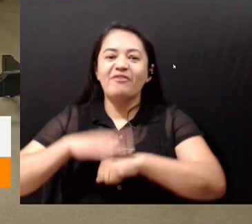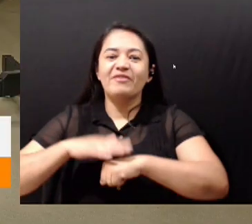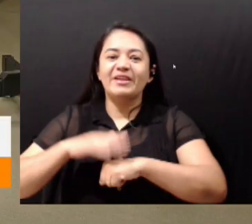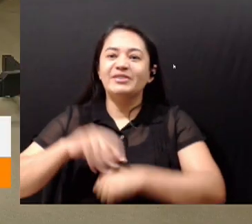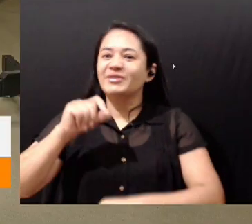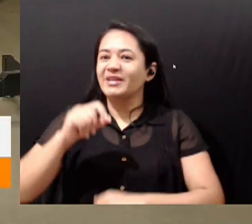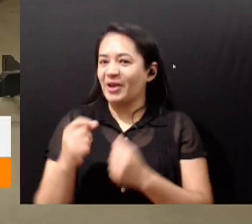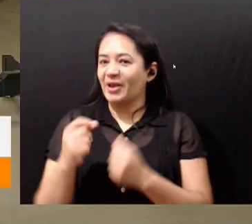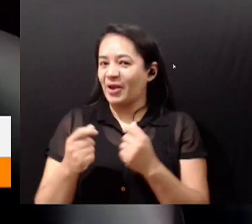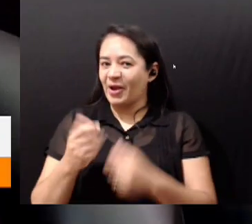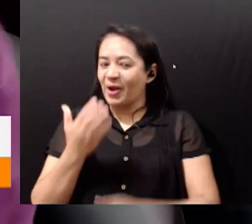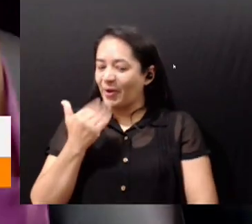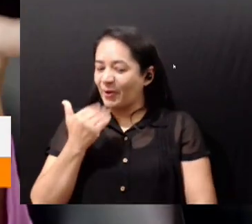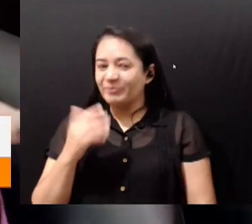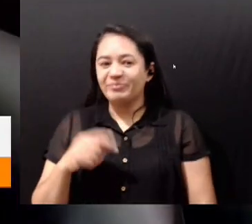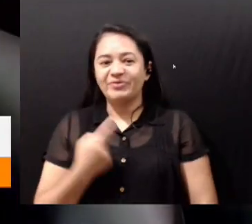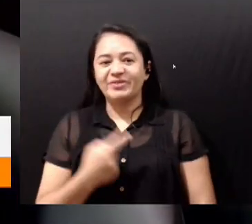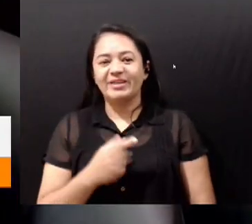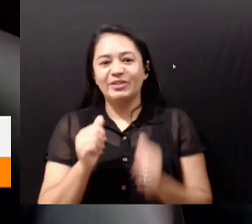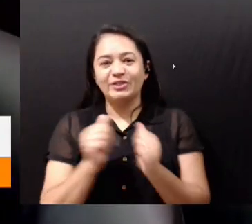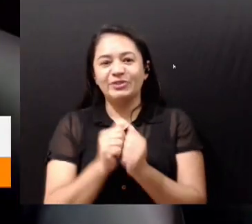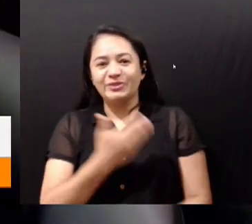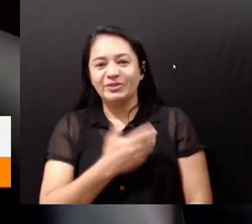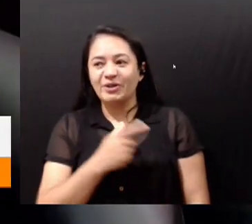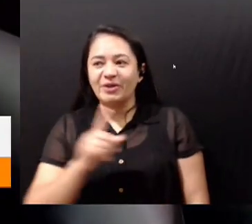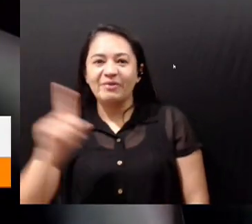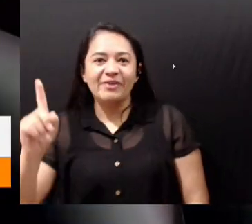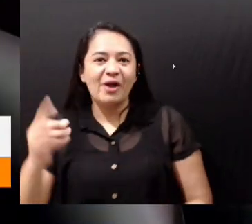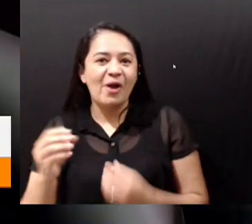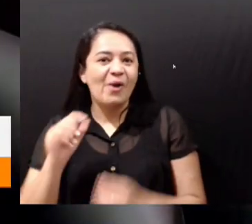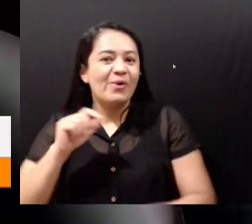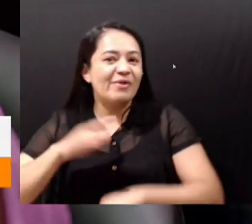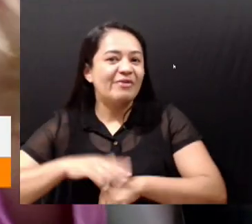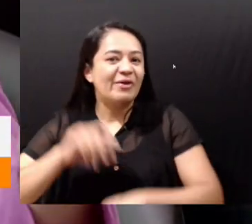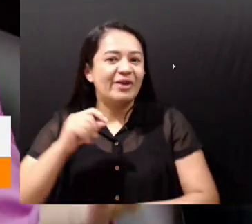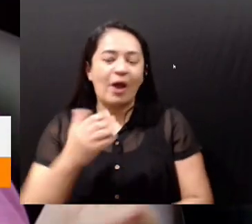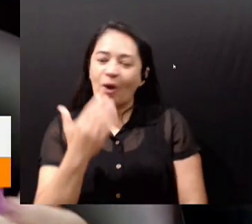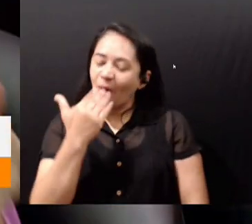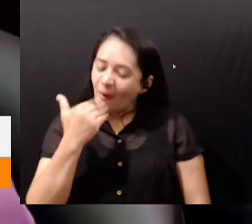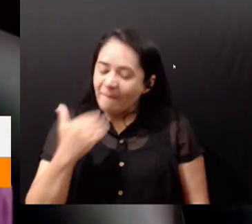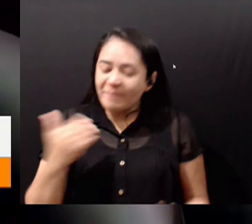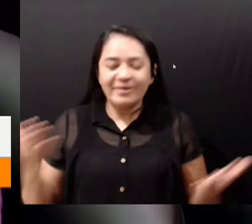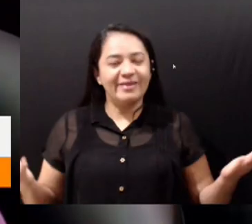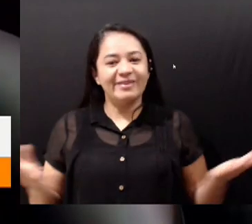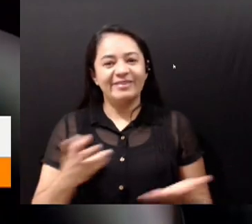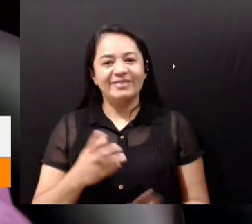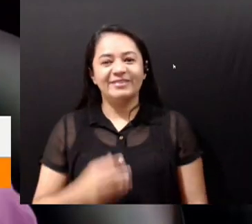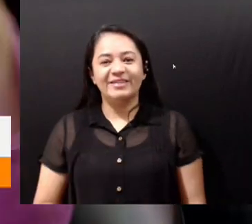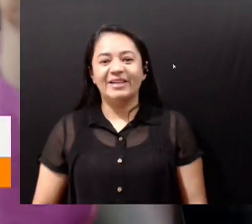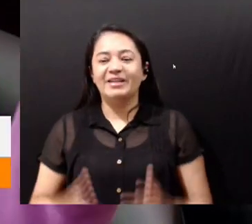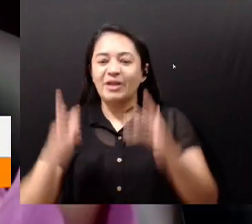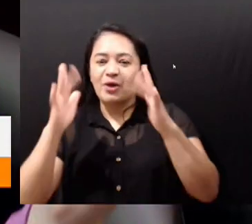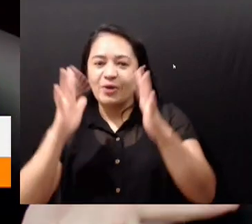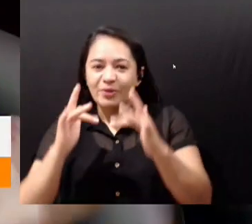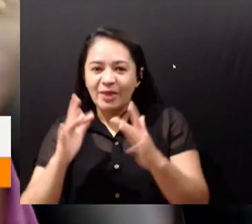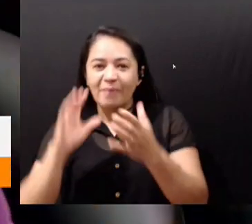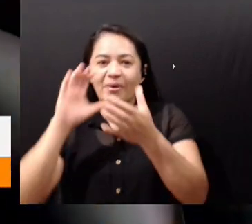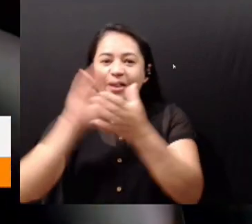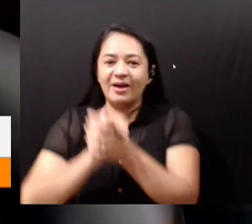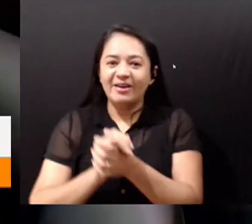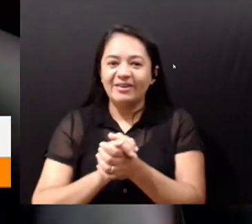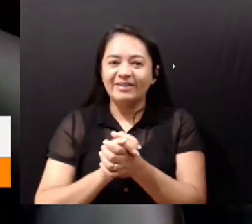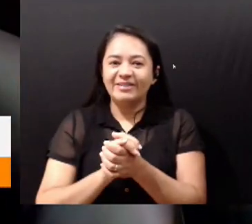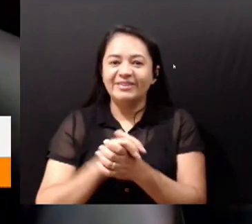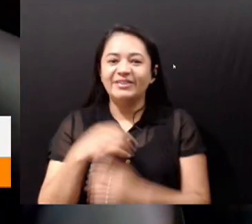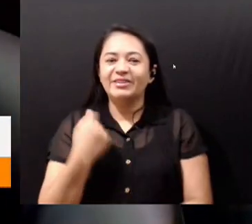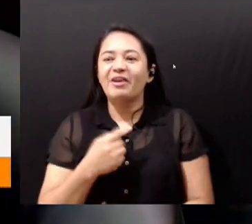gente vai sair com os amigos, a gente vai fazer o quê? Comida. A gente vai sair com um namorado, alguém que tá conhecendo, também sair